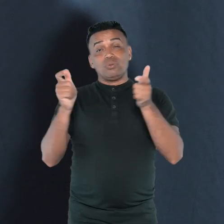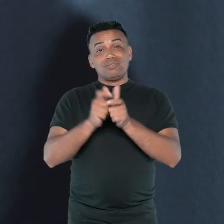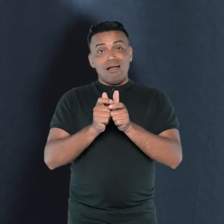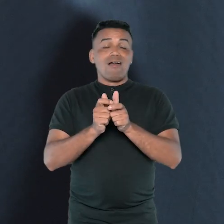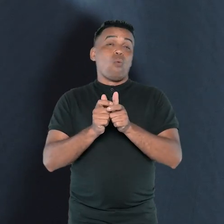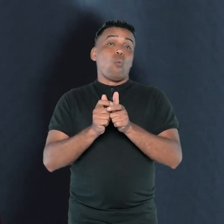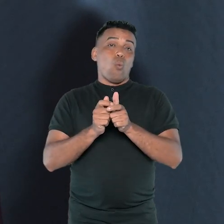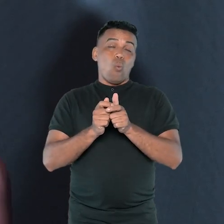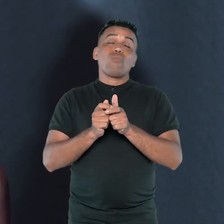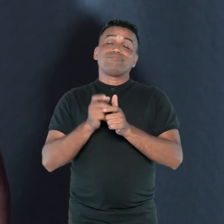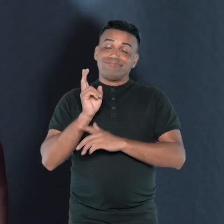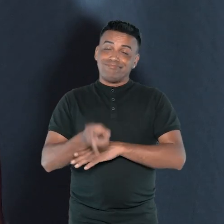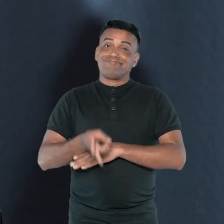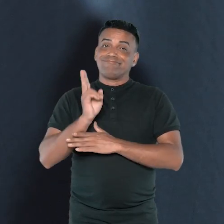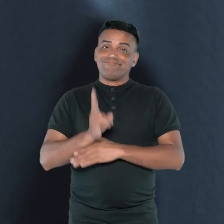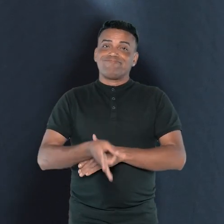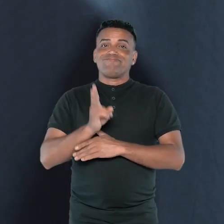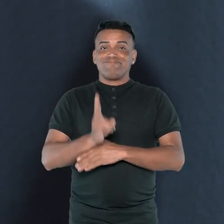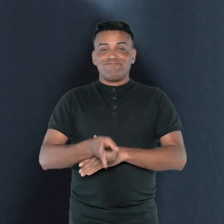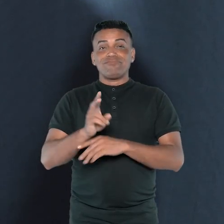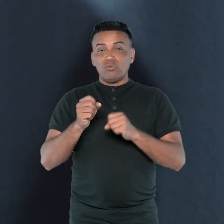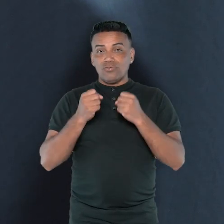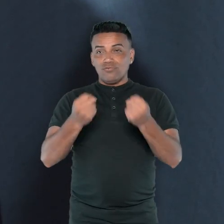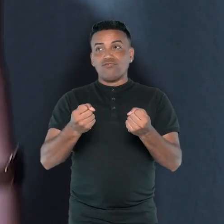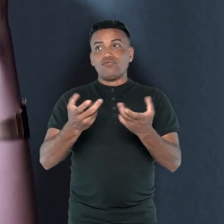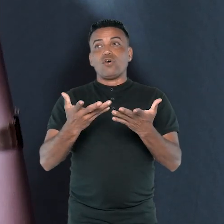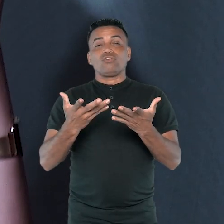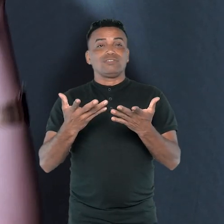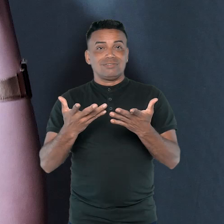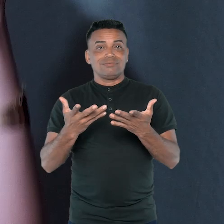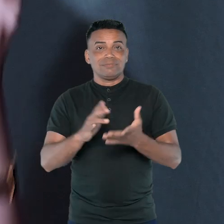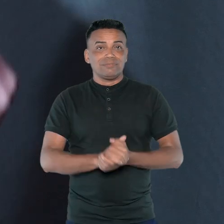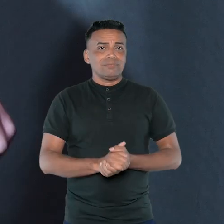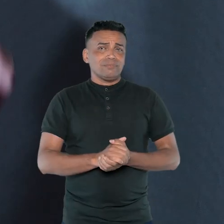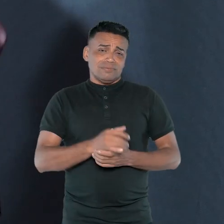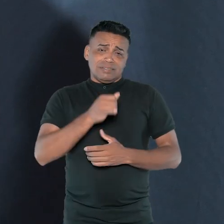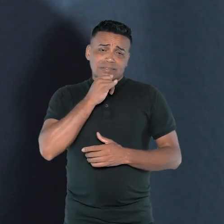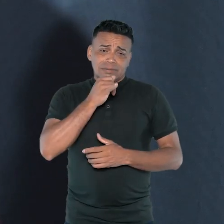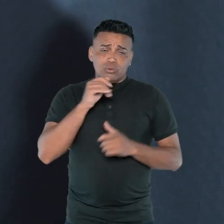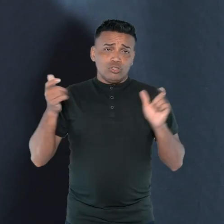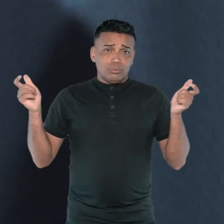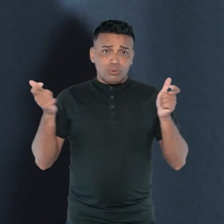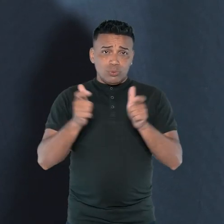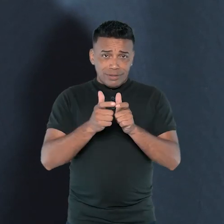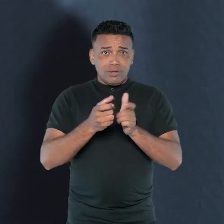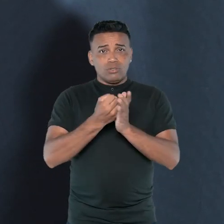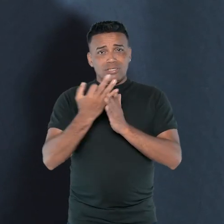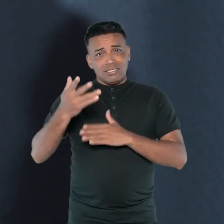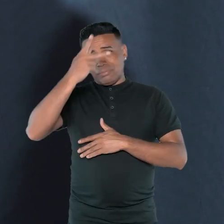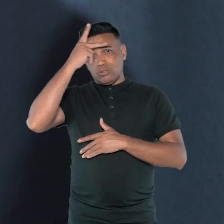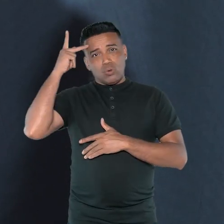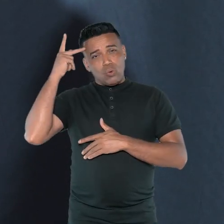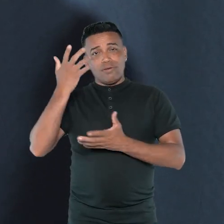se mantém. Né? Então, ele fala um pouco dessa força, assim, né? Tipo assim, por a gente poder reduzir nesse número, né? A gente